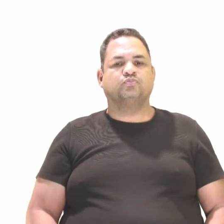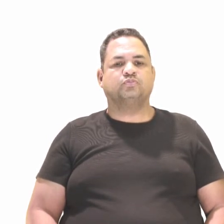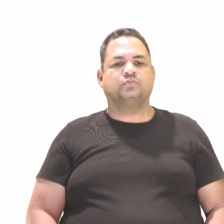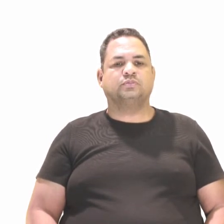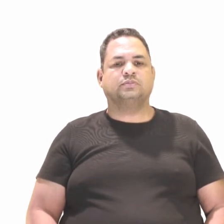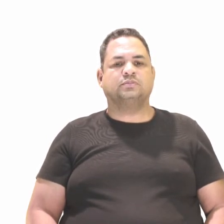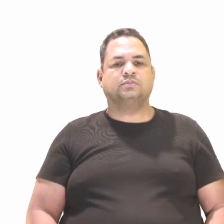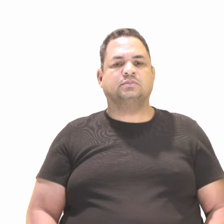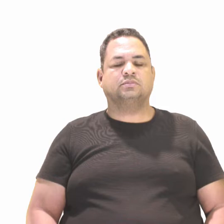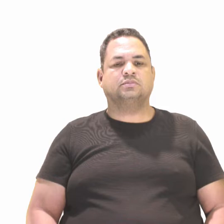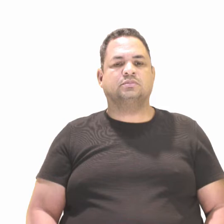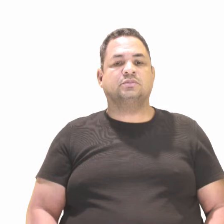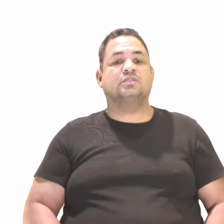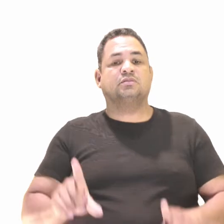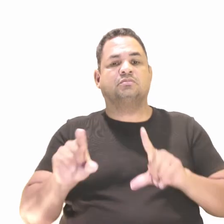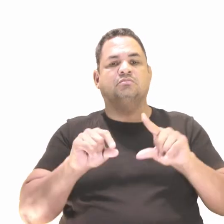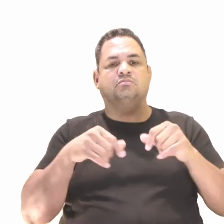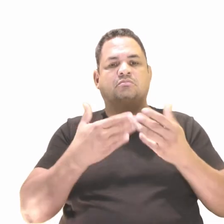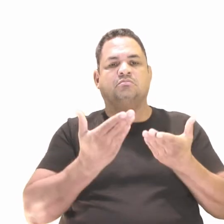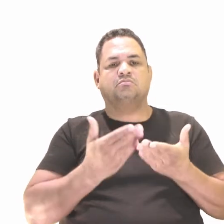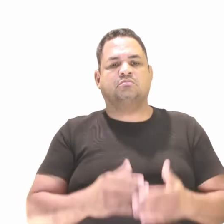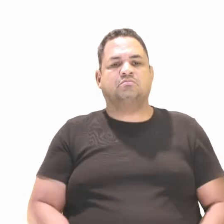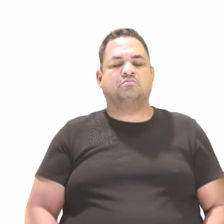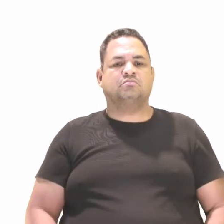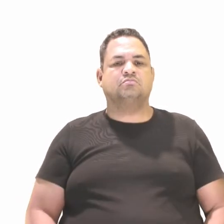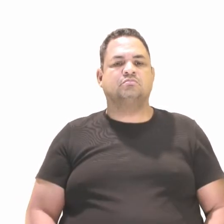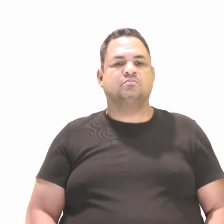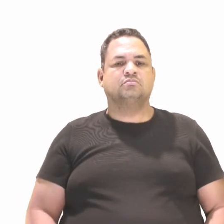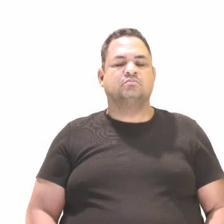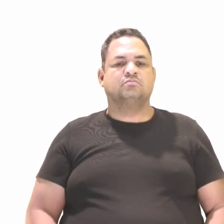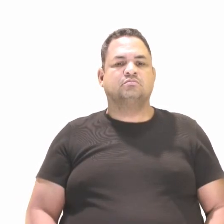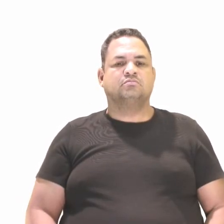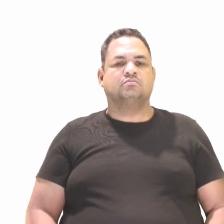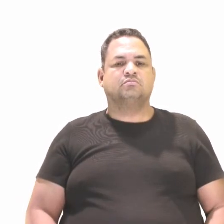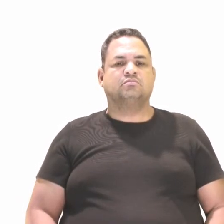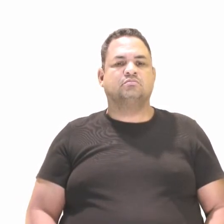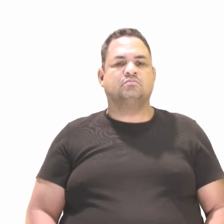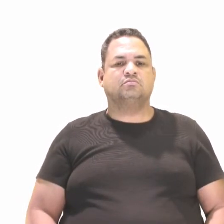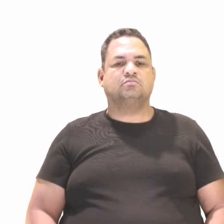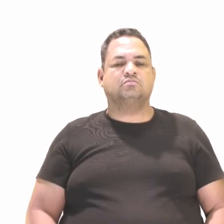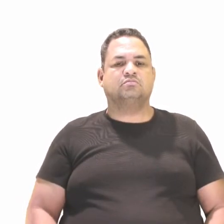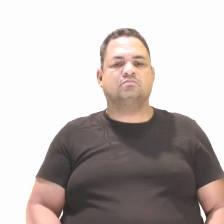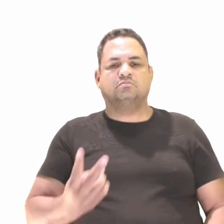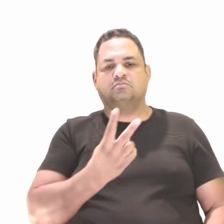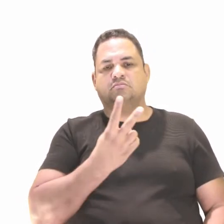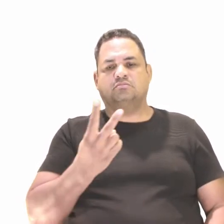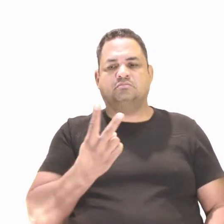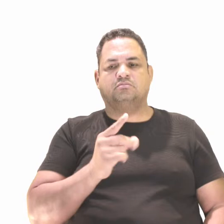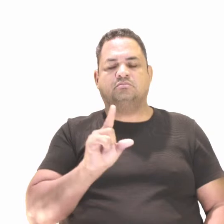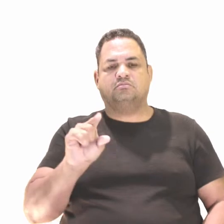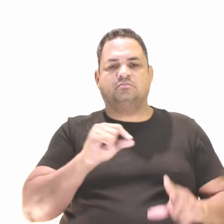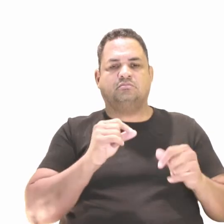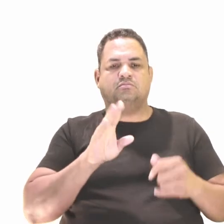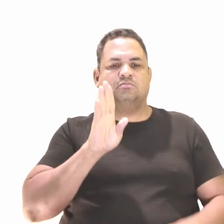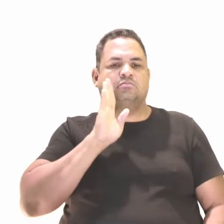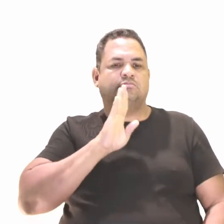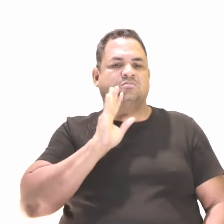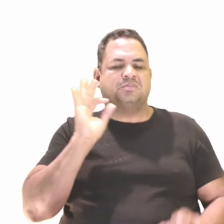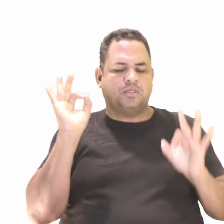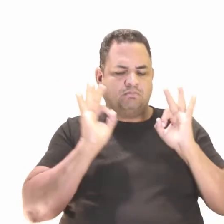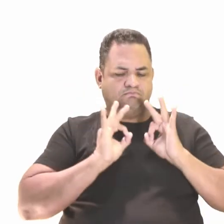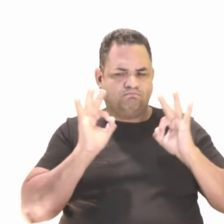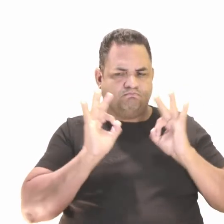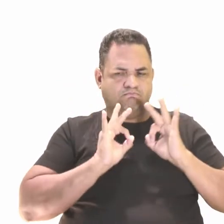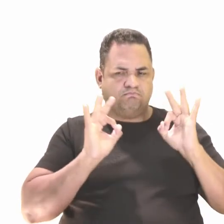be great. Você escolhe that would be ou nice ou great. Nice seria legal, great